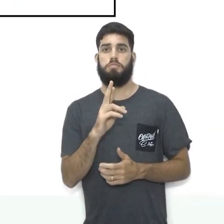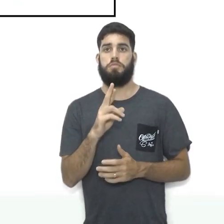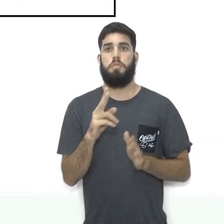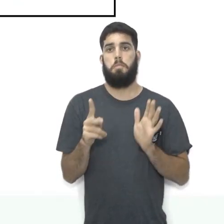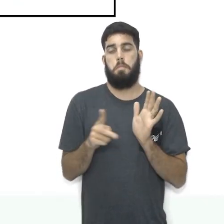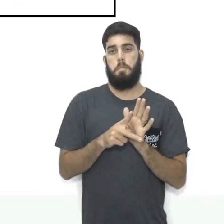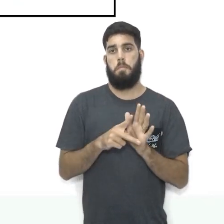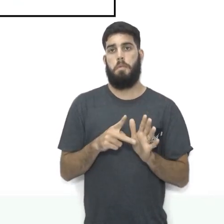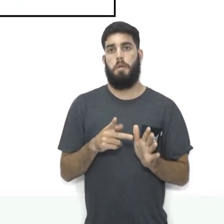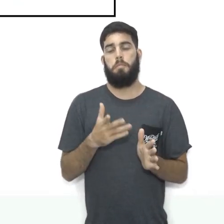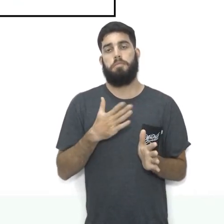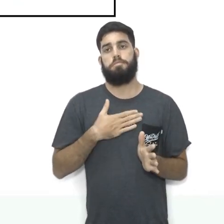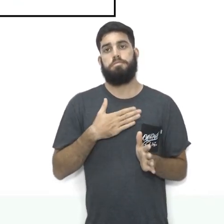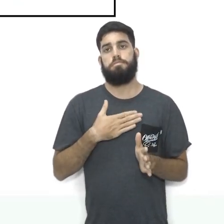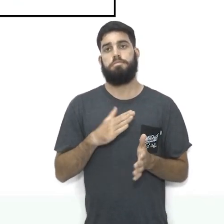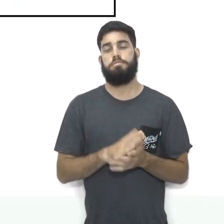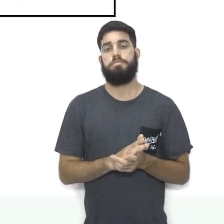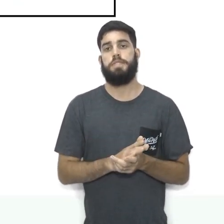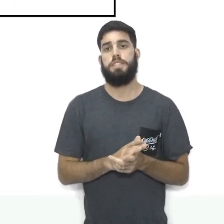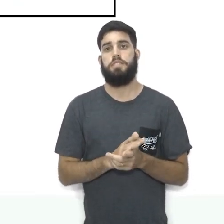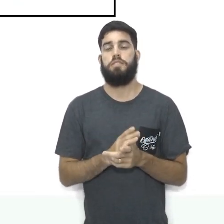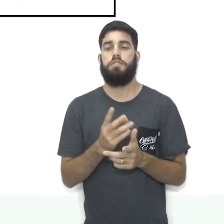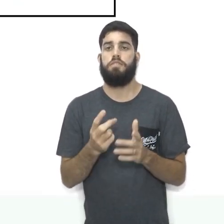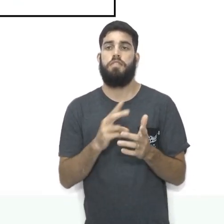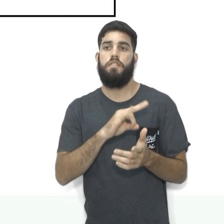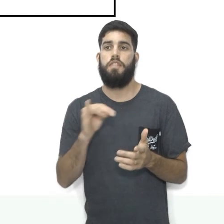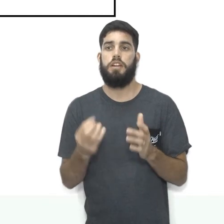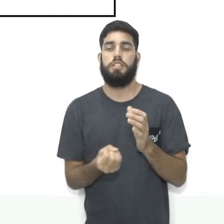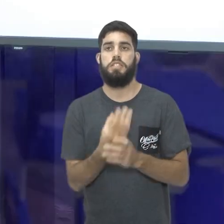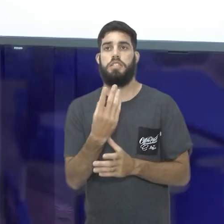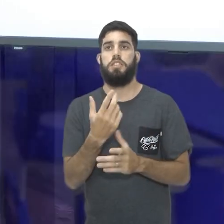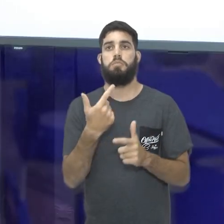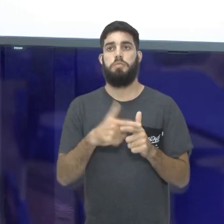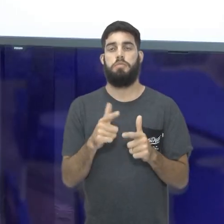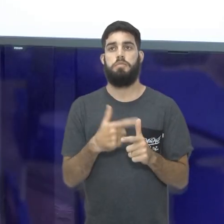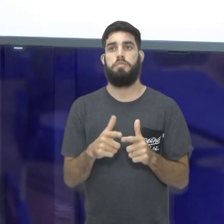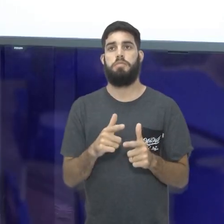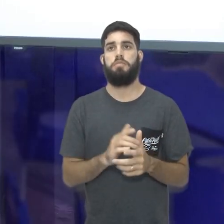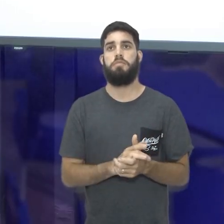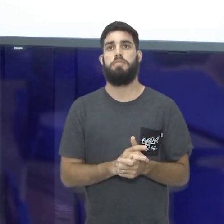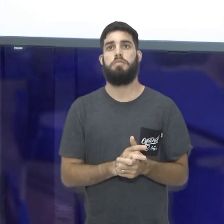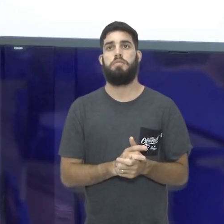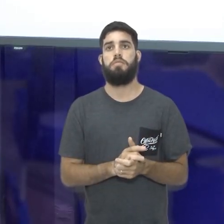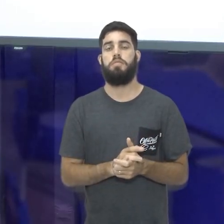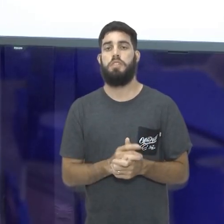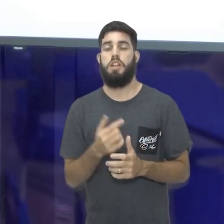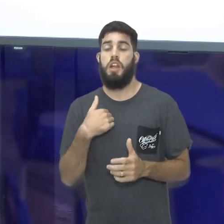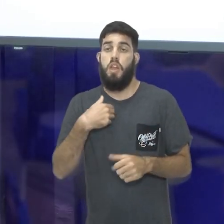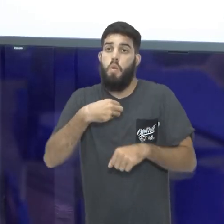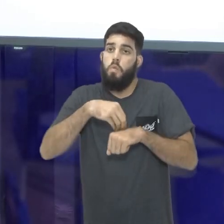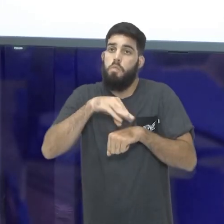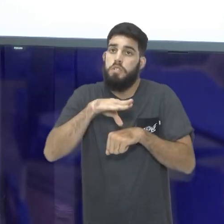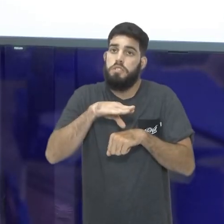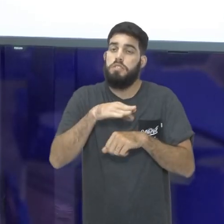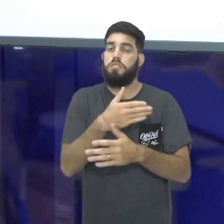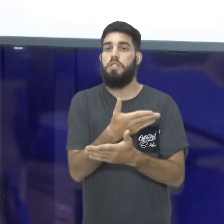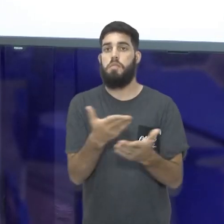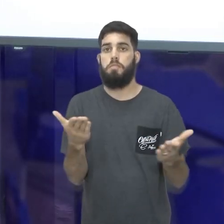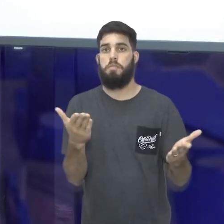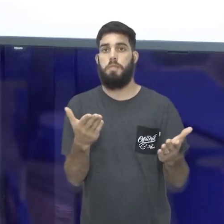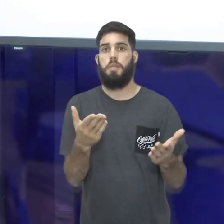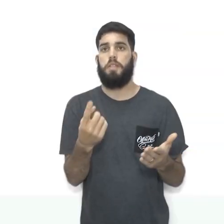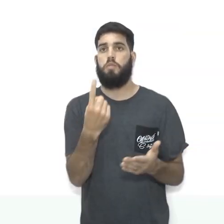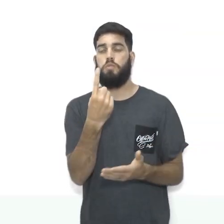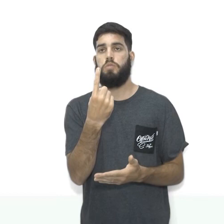o aluno ele vai criar um problema de acordo com a sua realidade. No entanto, eu estou deixando aqui uma sugestão em relação a um dos